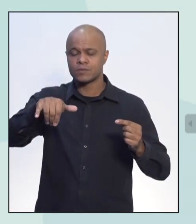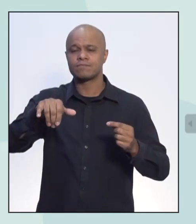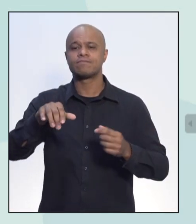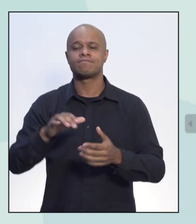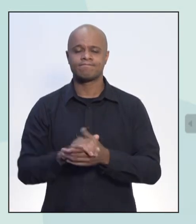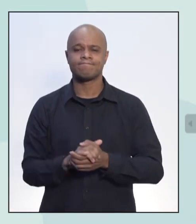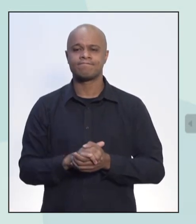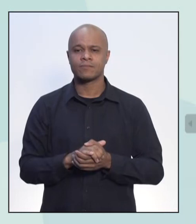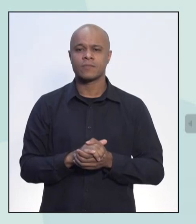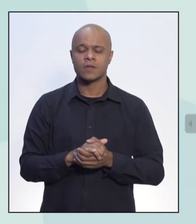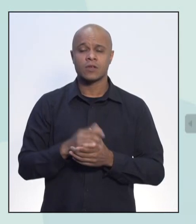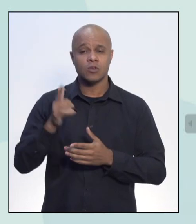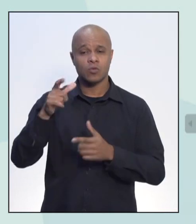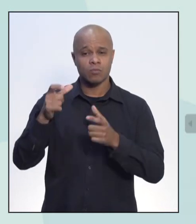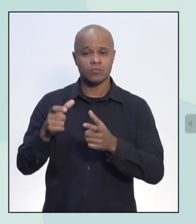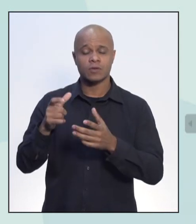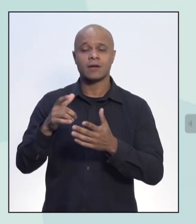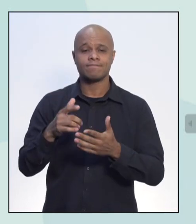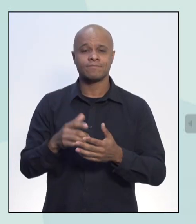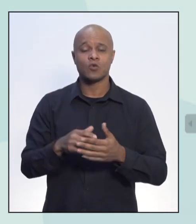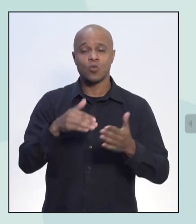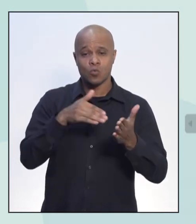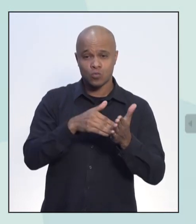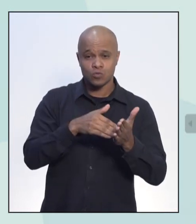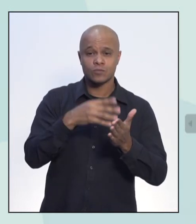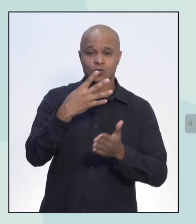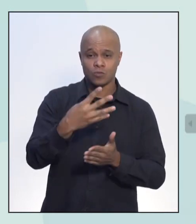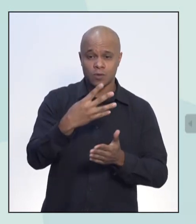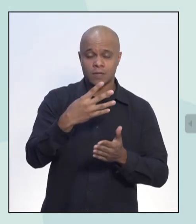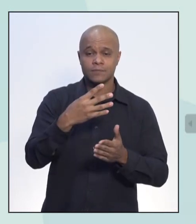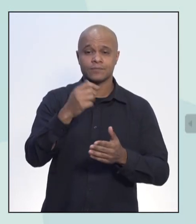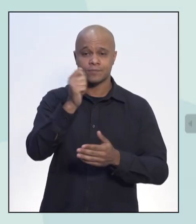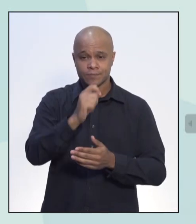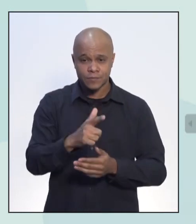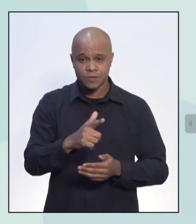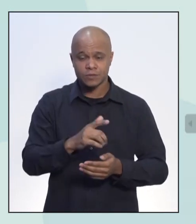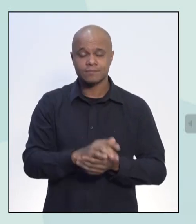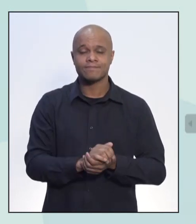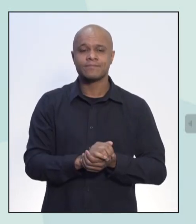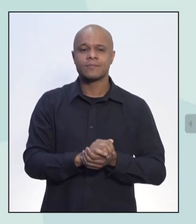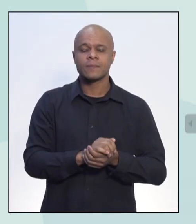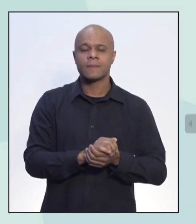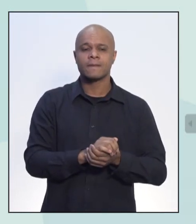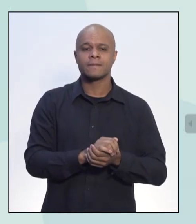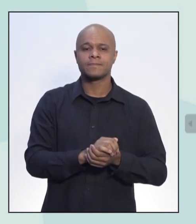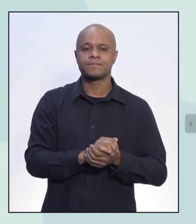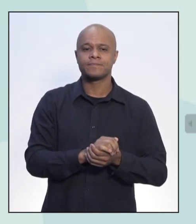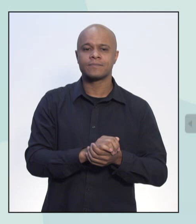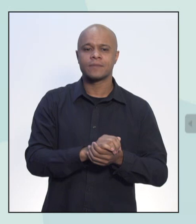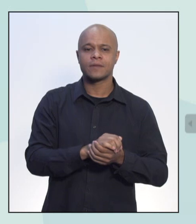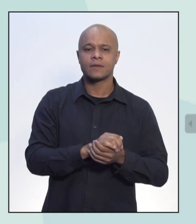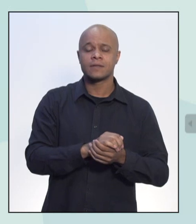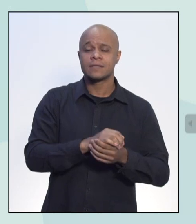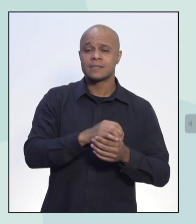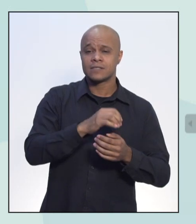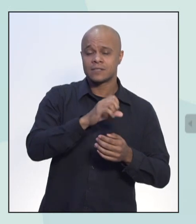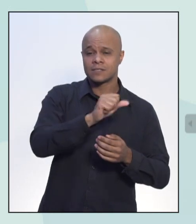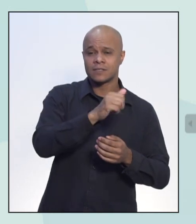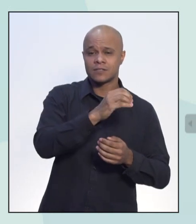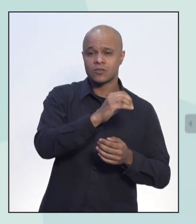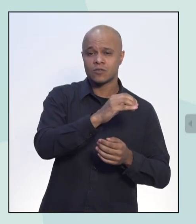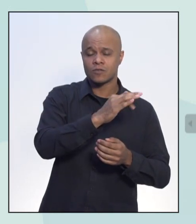do Pentágono, atinge o Pentágono. E o último, que é o quarto, que está em azul, né, ele sai de Newark, São Francisco, com